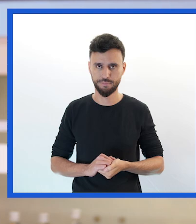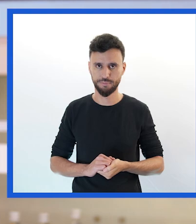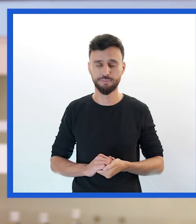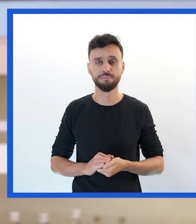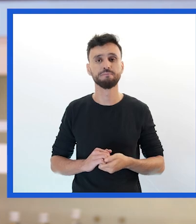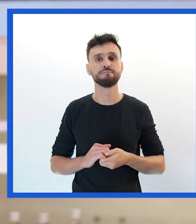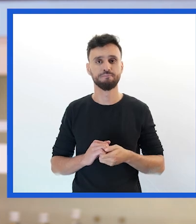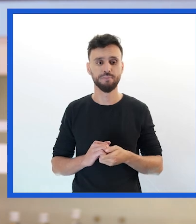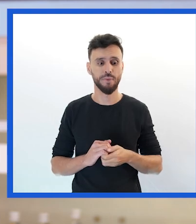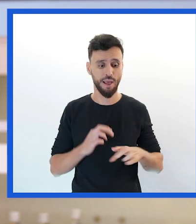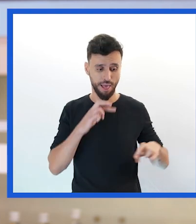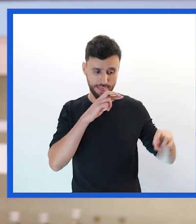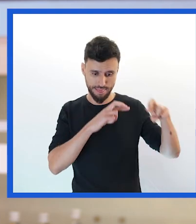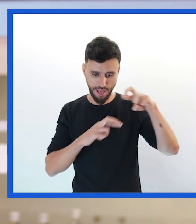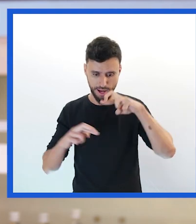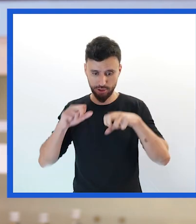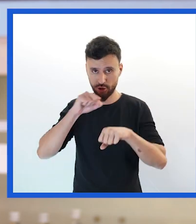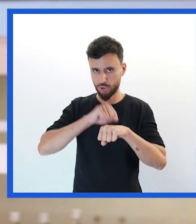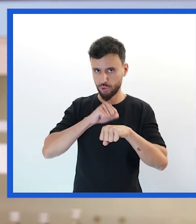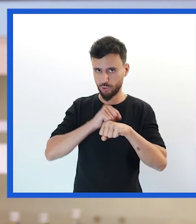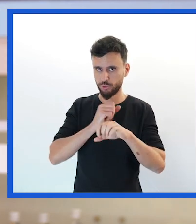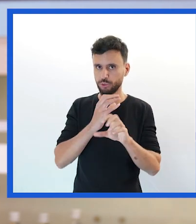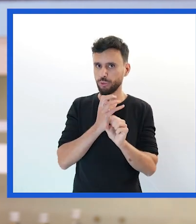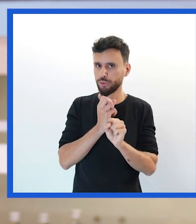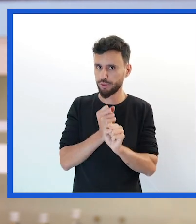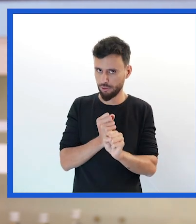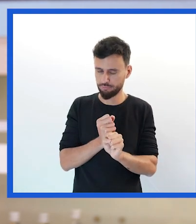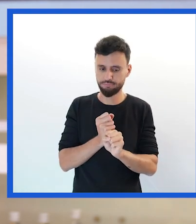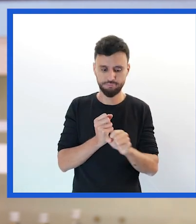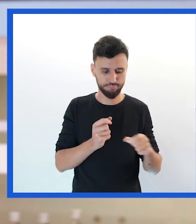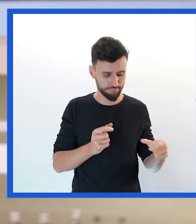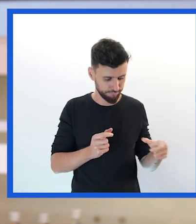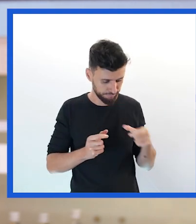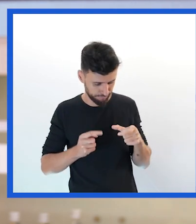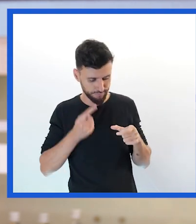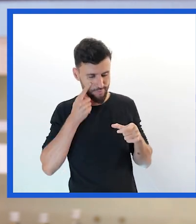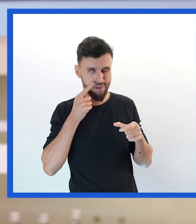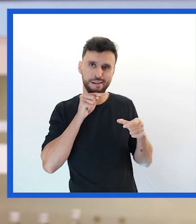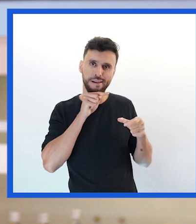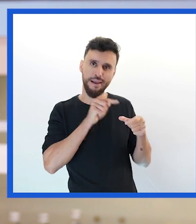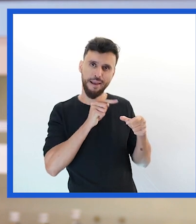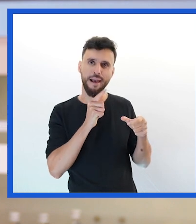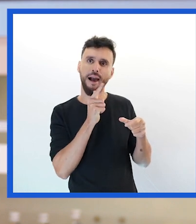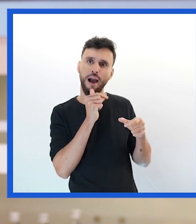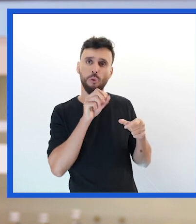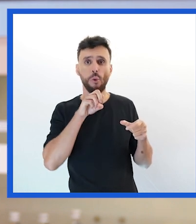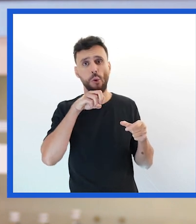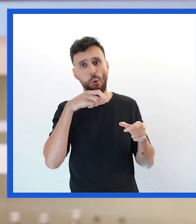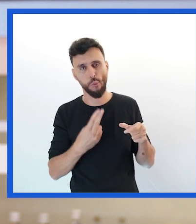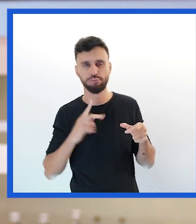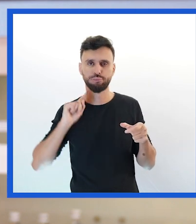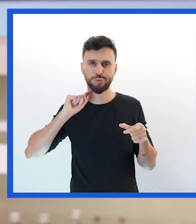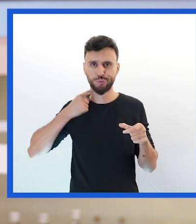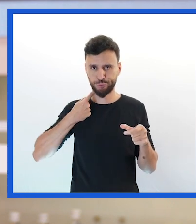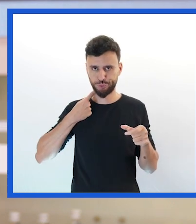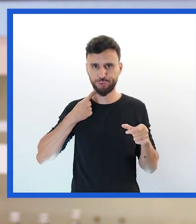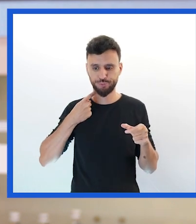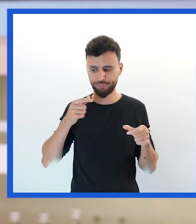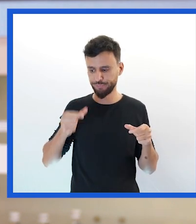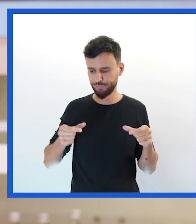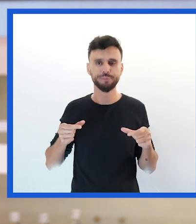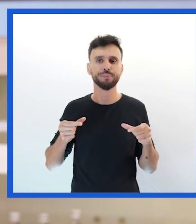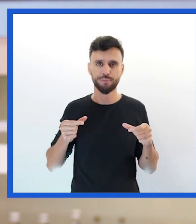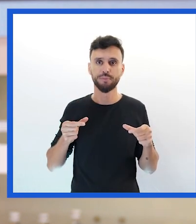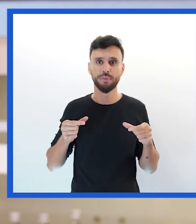Para análise de sólidos totais, é fundamental coletar amostras representativas da sua água ou efluente. As amostras devem ser coletadas